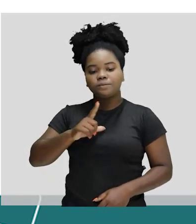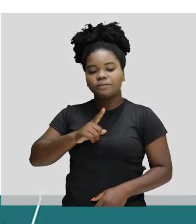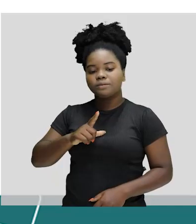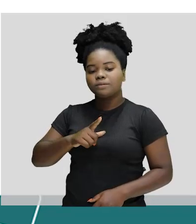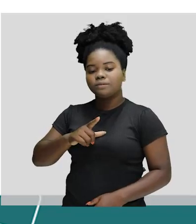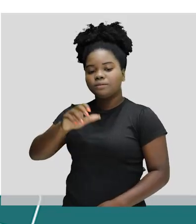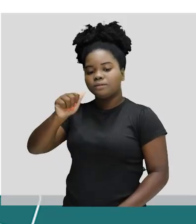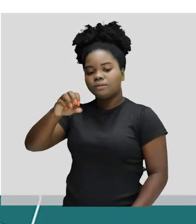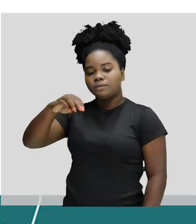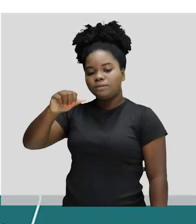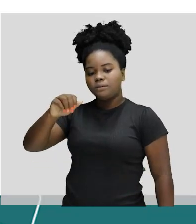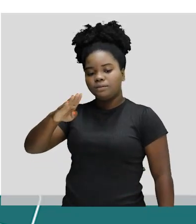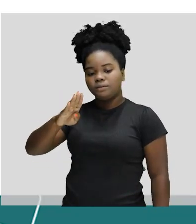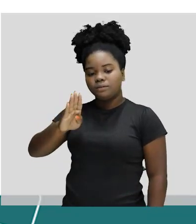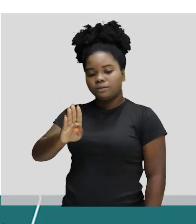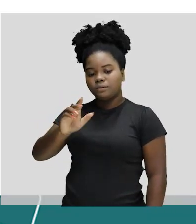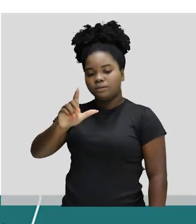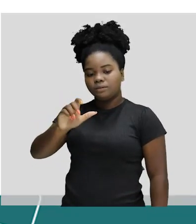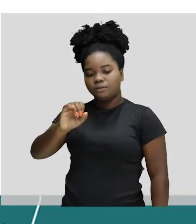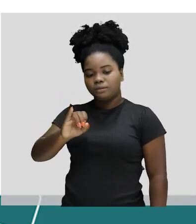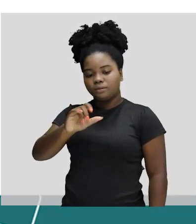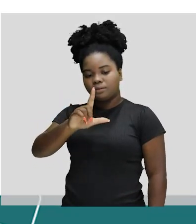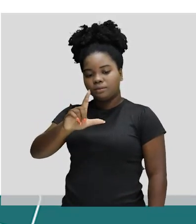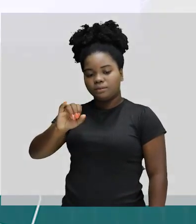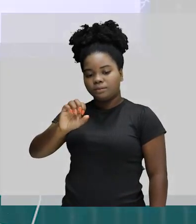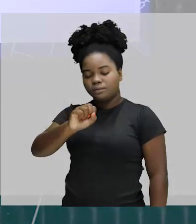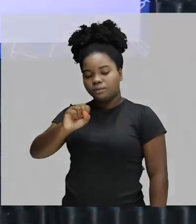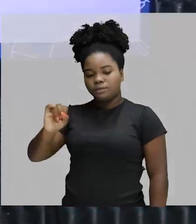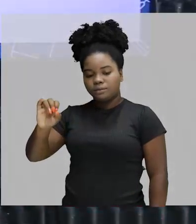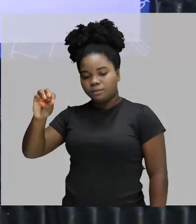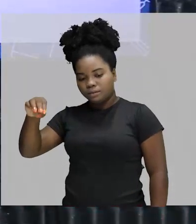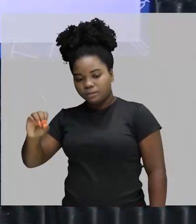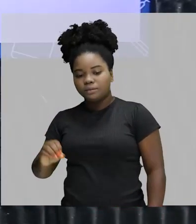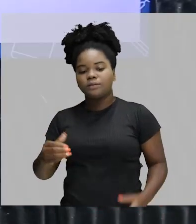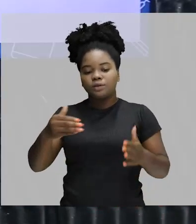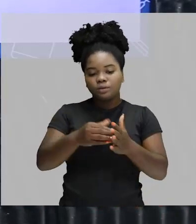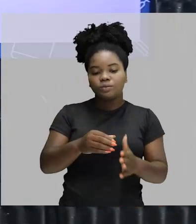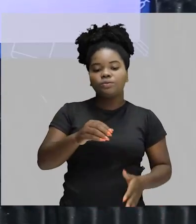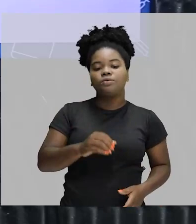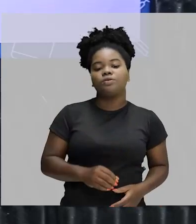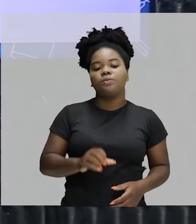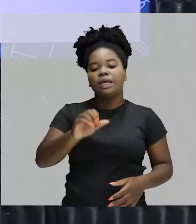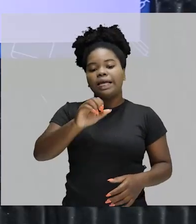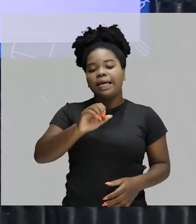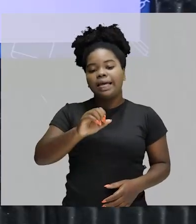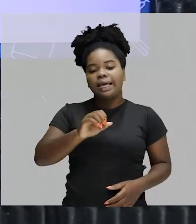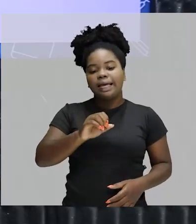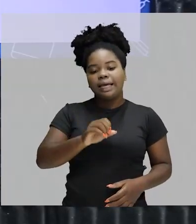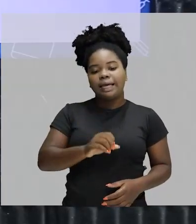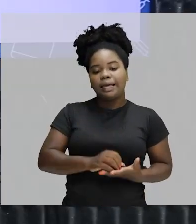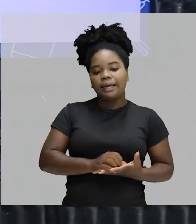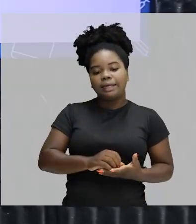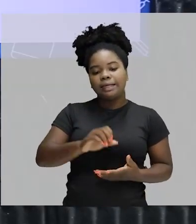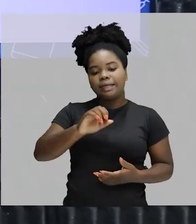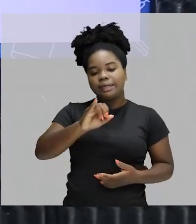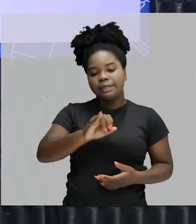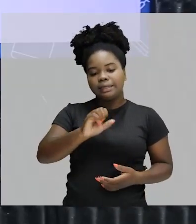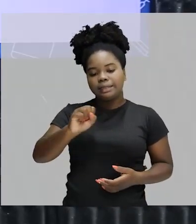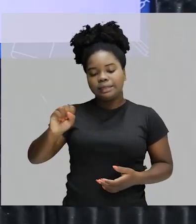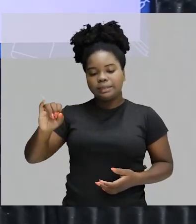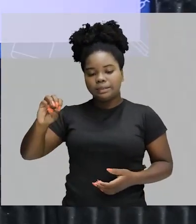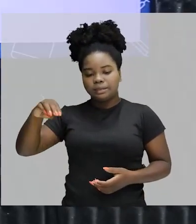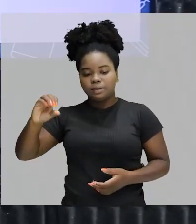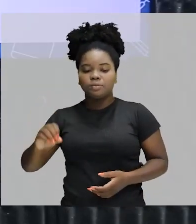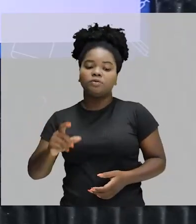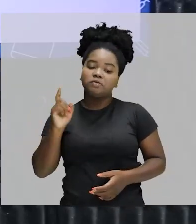amabilíssimo, notabilíssimo, sensibilíssimo e agradabilíssimo. Esse eu acho que vocês já estão mais acostumados, né? Esse já é